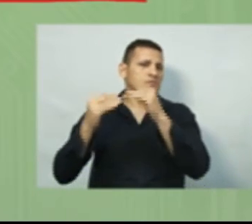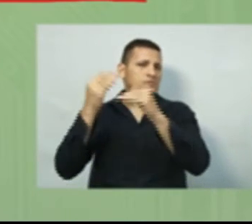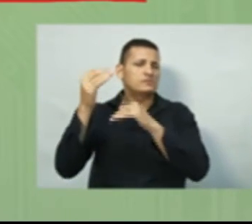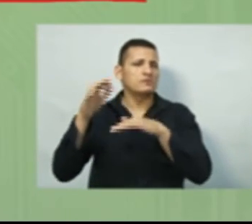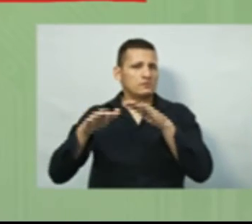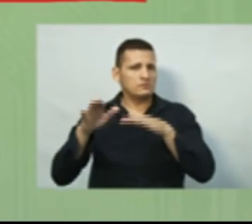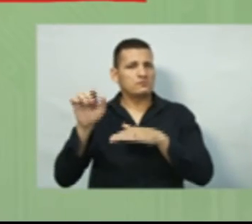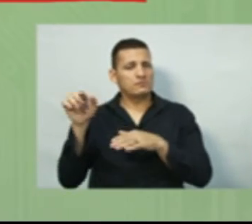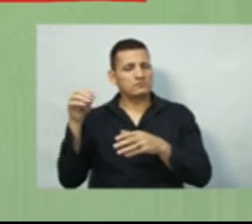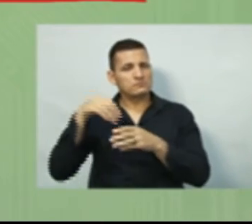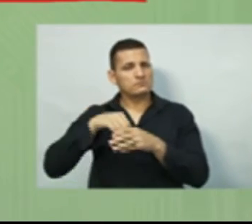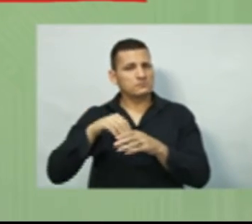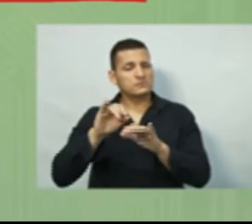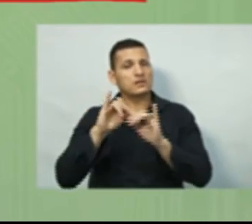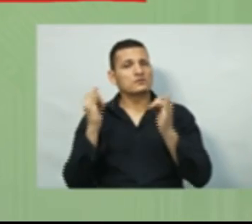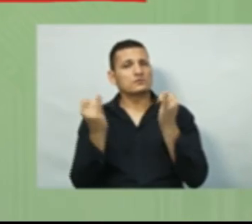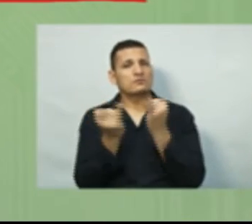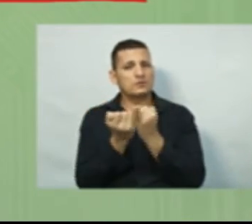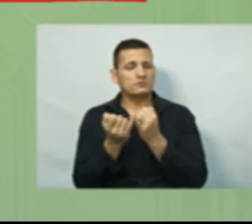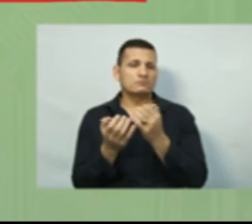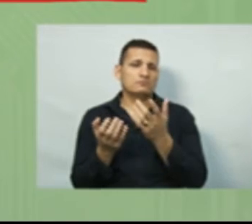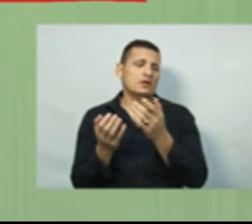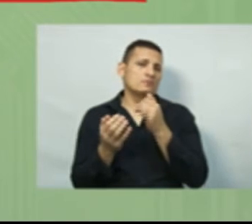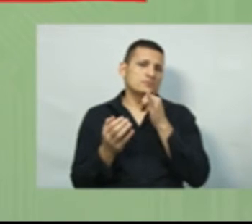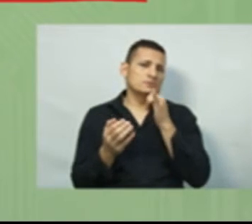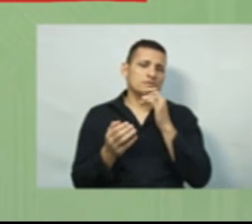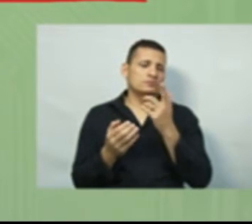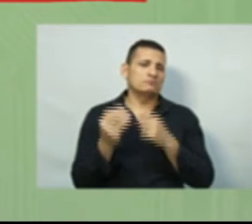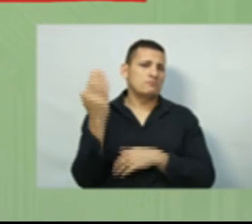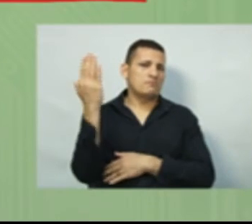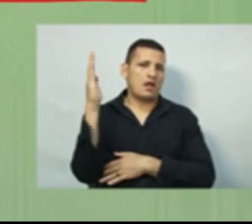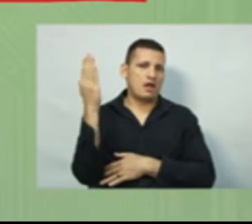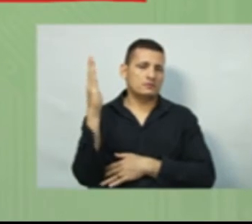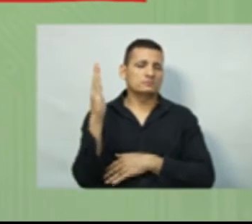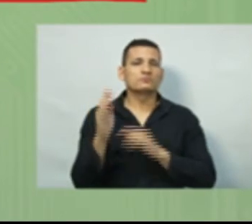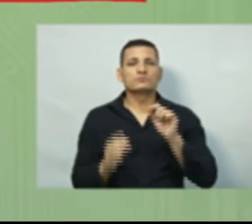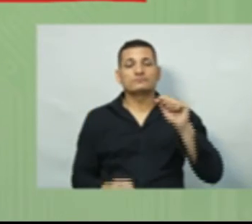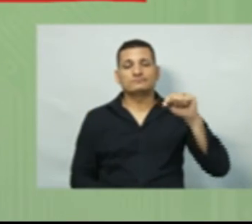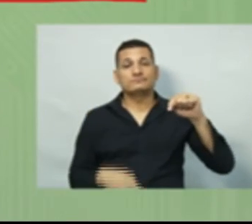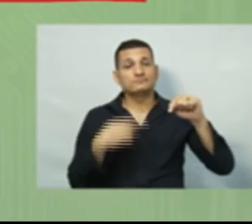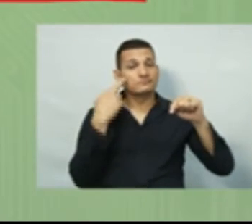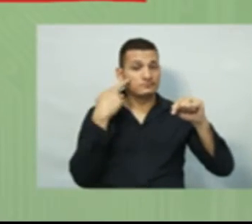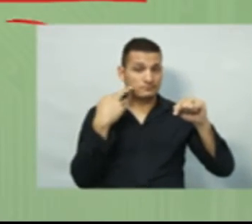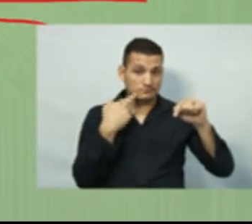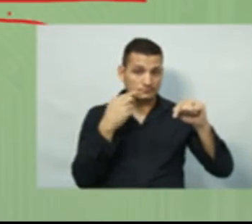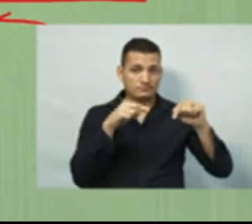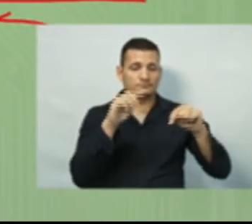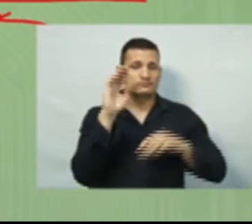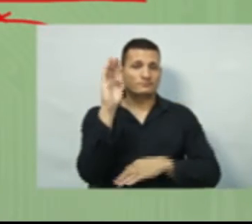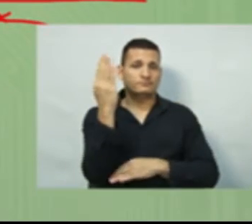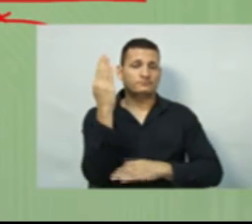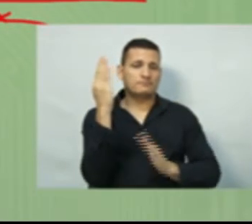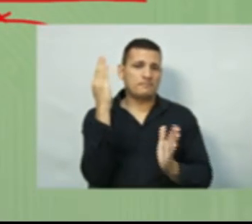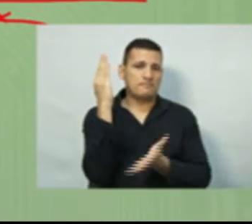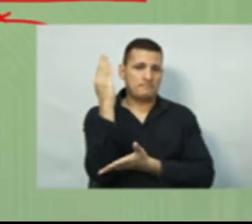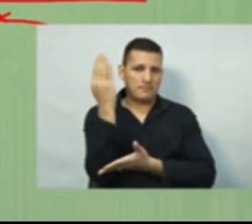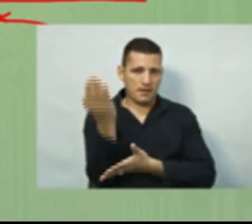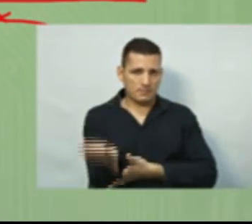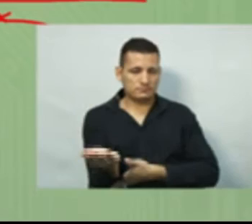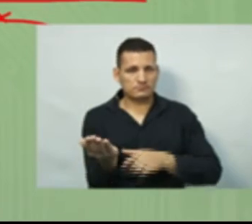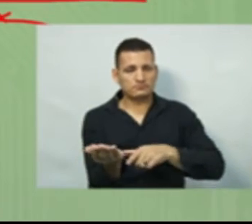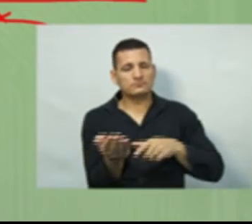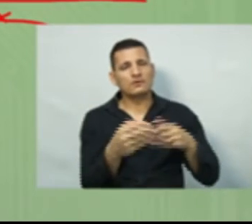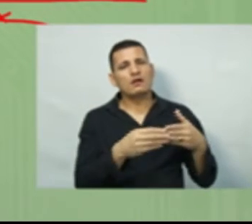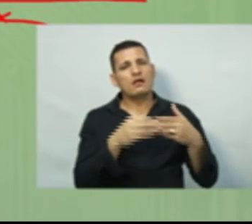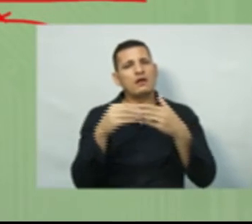outros recursos, por exemplo, no ciclo da madeira, quando a gente tirava a madeira aqui de Rondônia para exportar esse recurso e usava isso para crescer. À medida